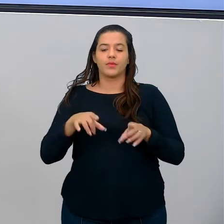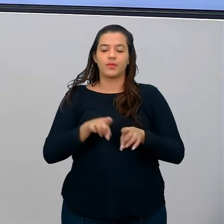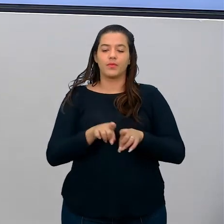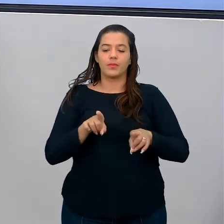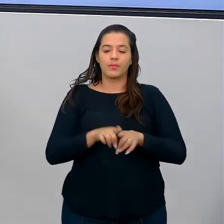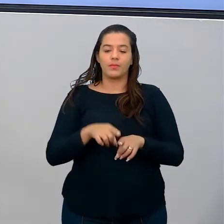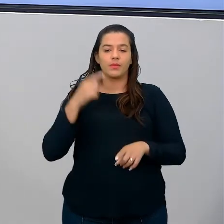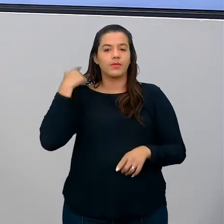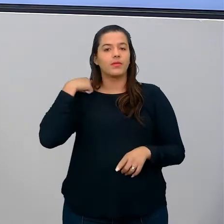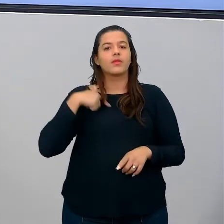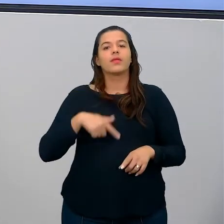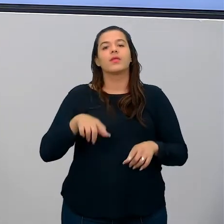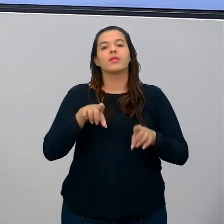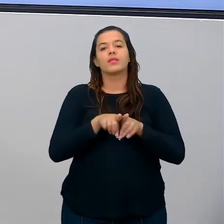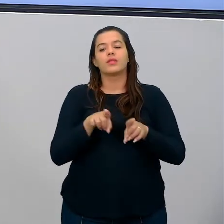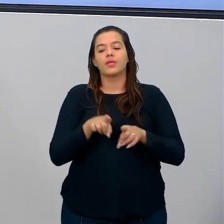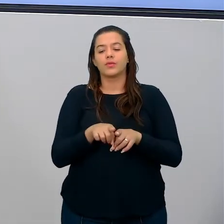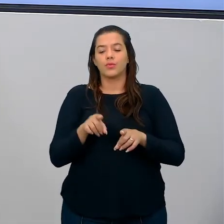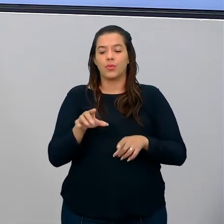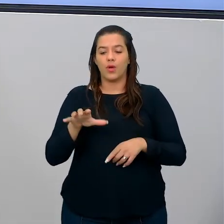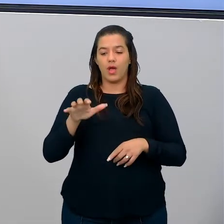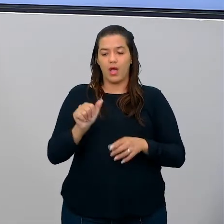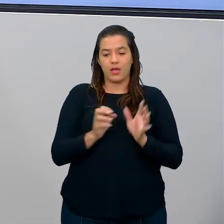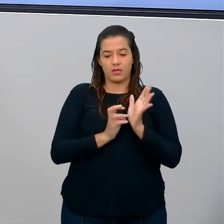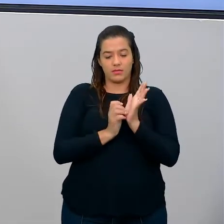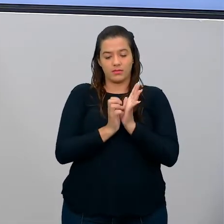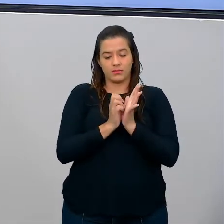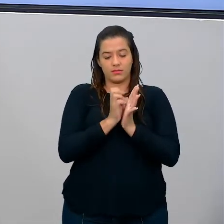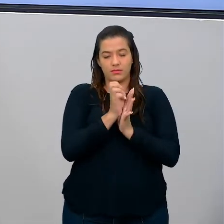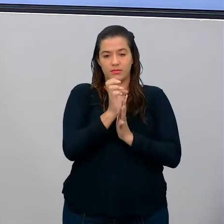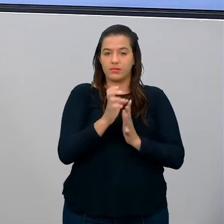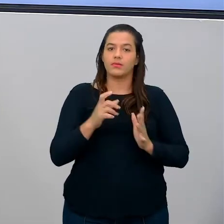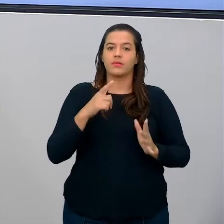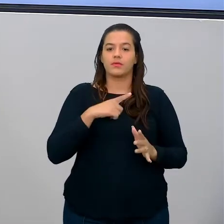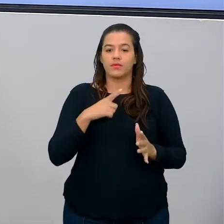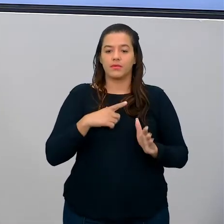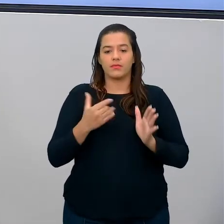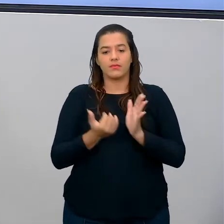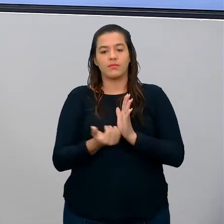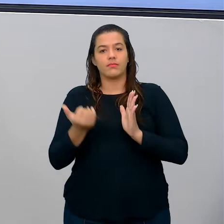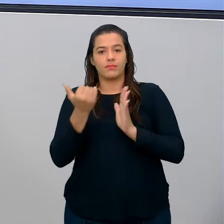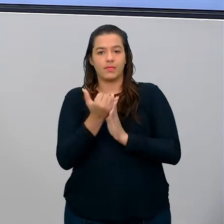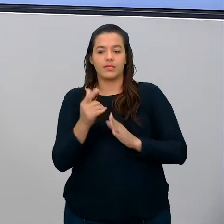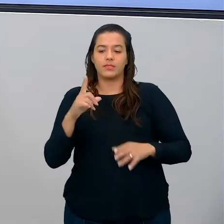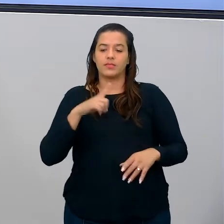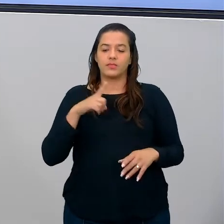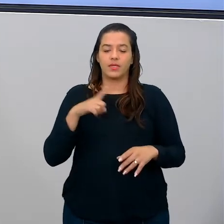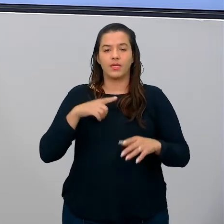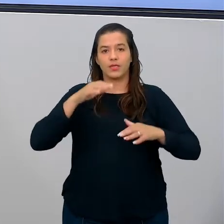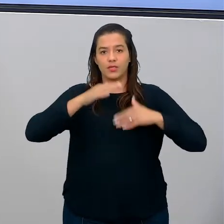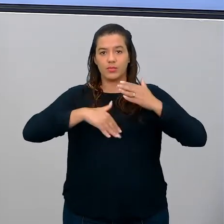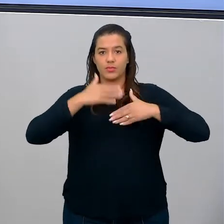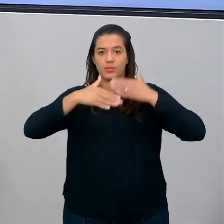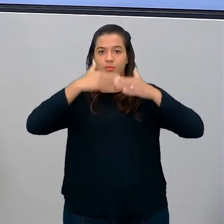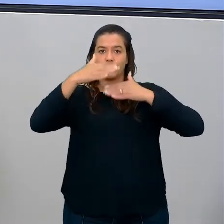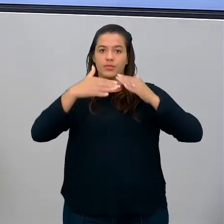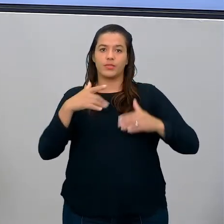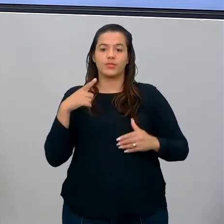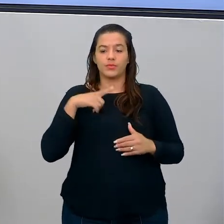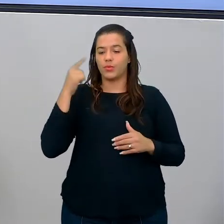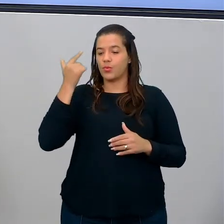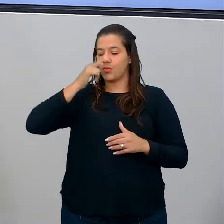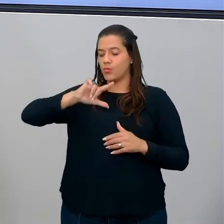temos a formação de ácidos úmicos que acentuam a acidez, fazendo com que esse processo